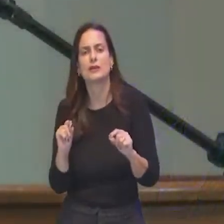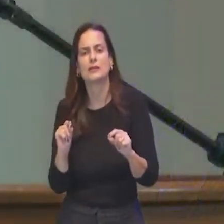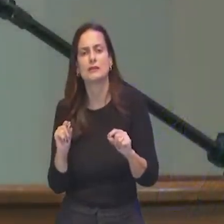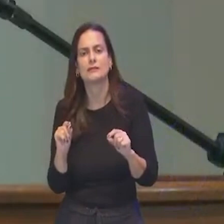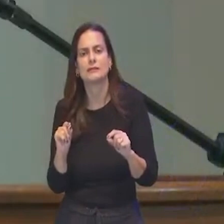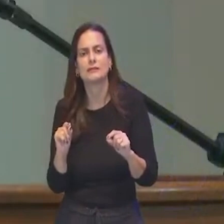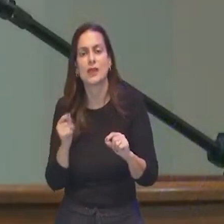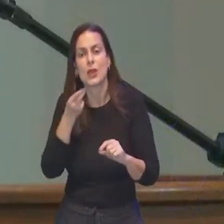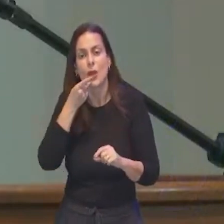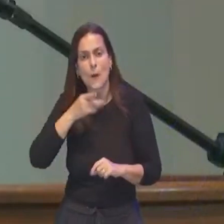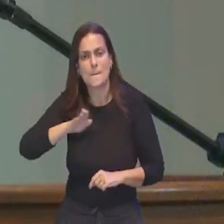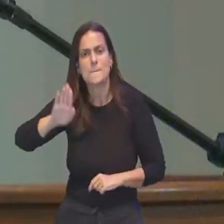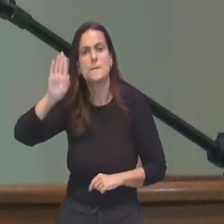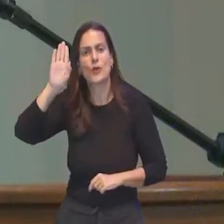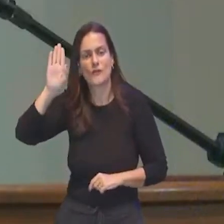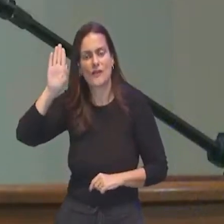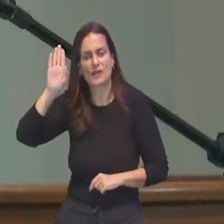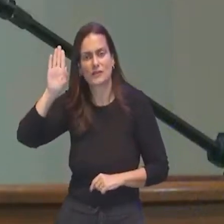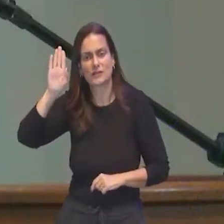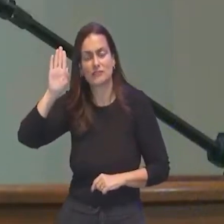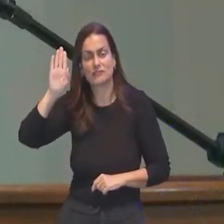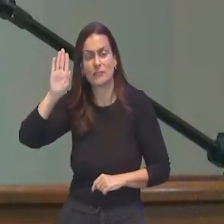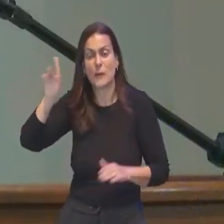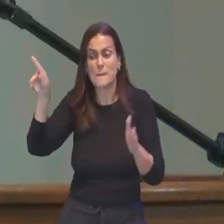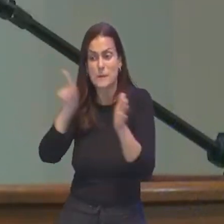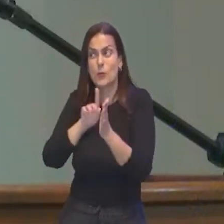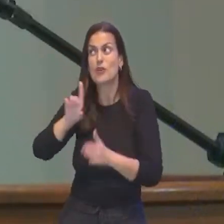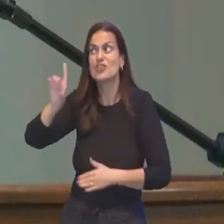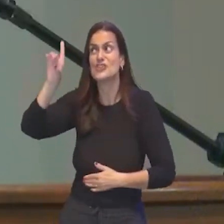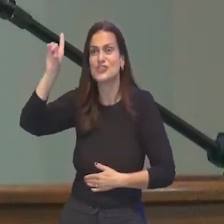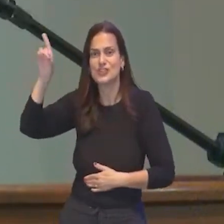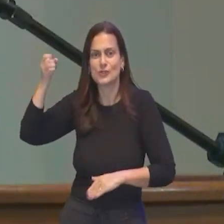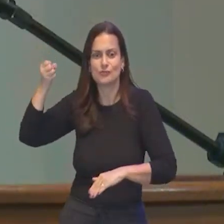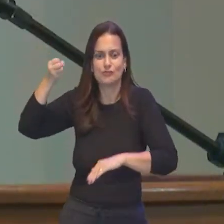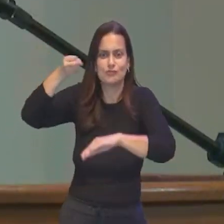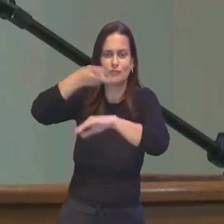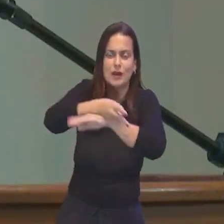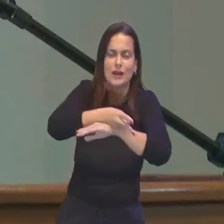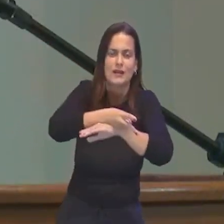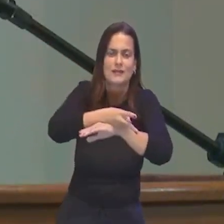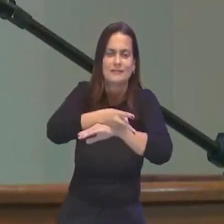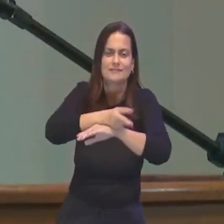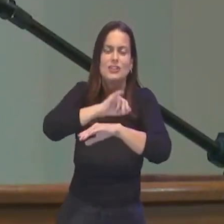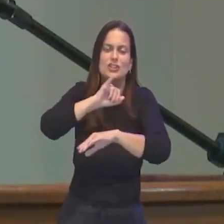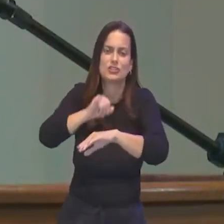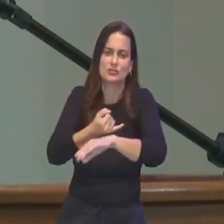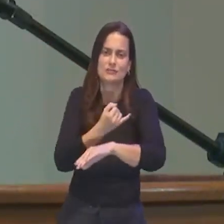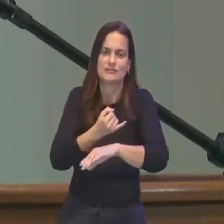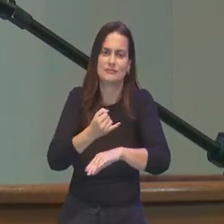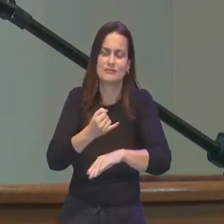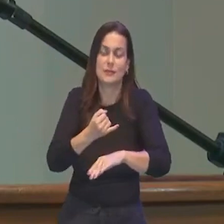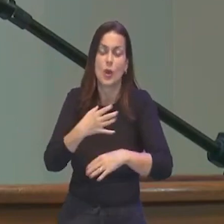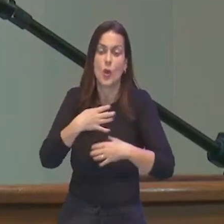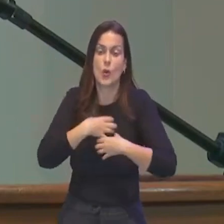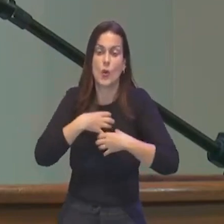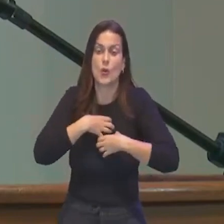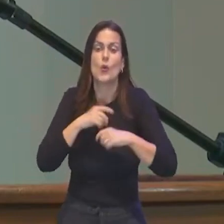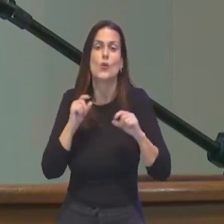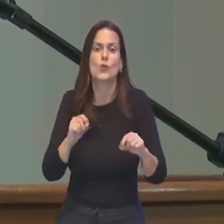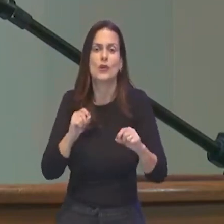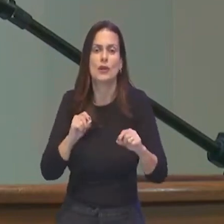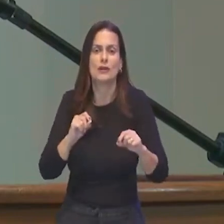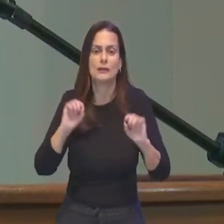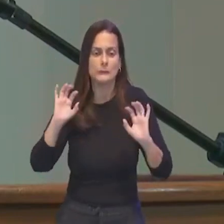que o profeta da Galileia estava entrando em Jerusalém. E qual foi a reação do povo? Qual